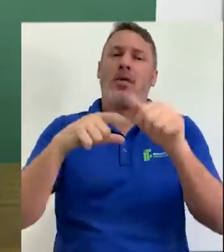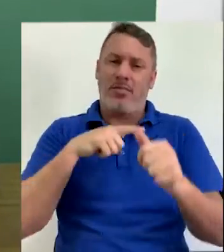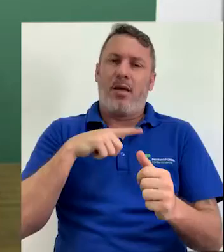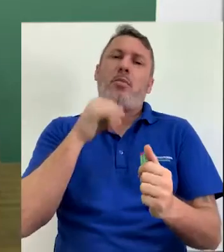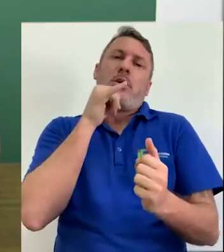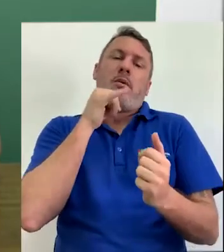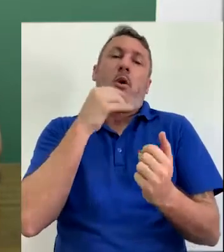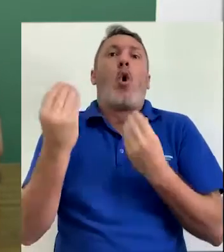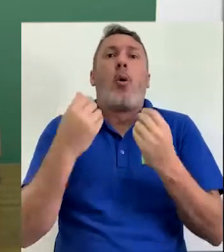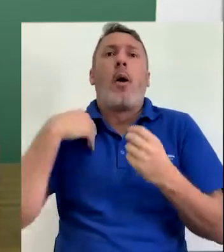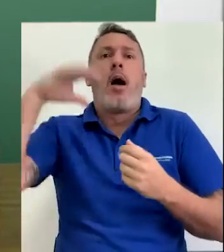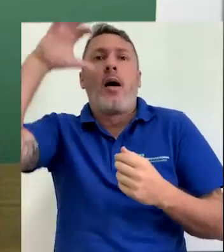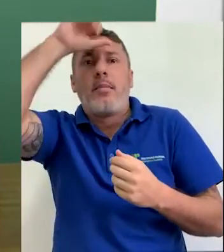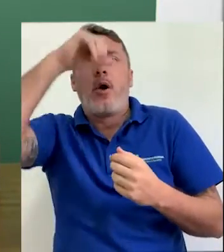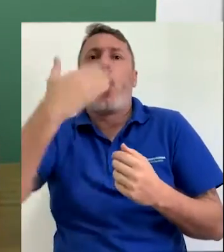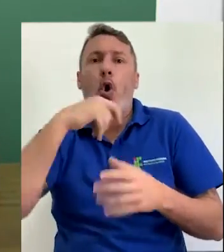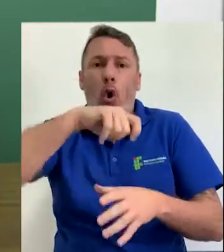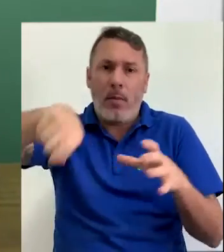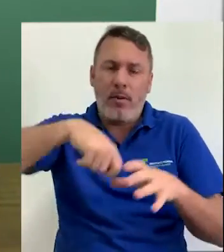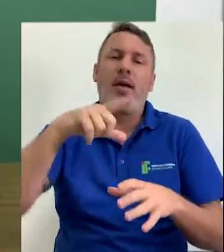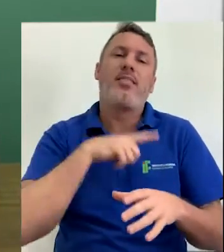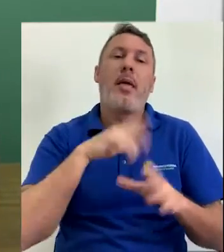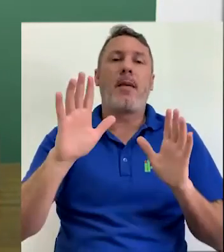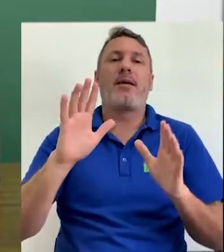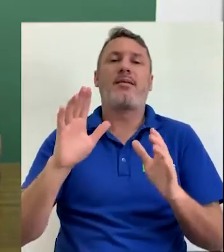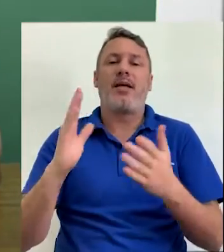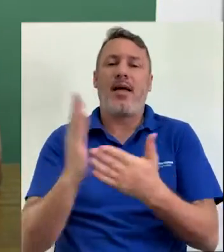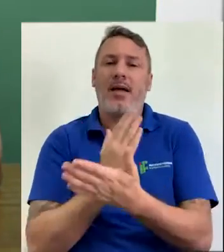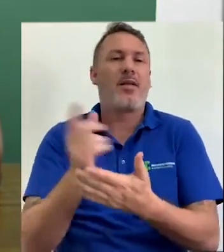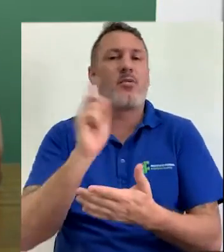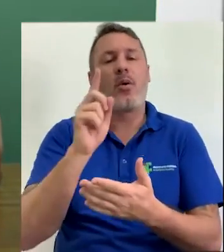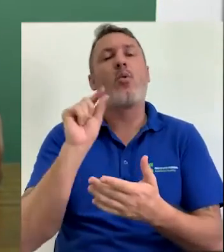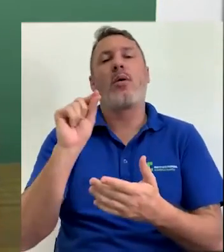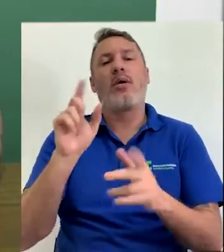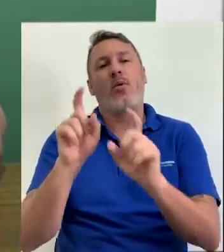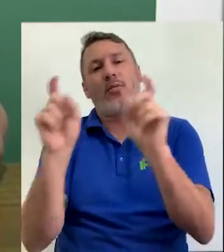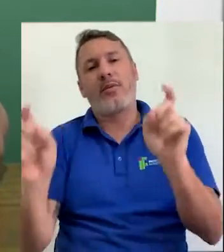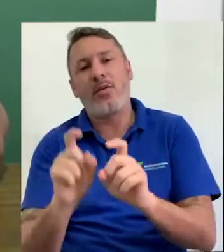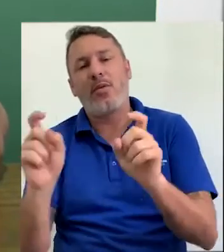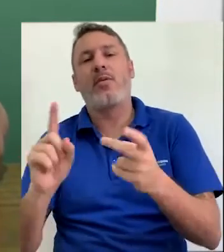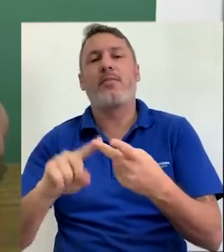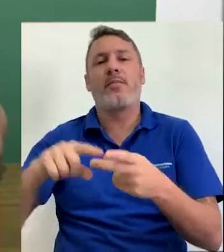PDF, em doc e em outras terminações.